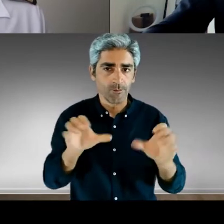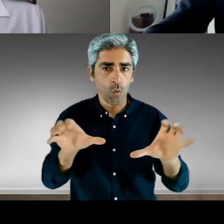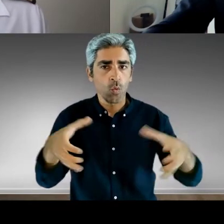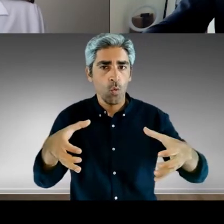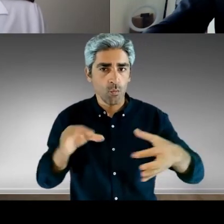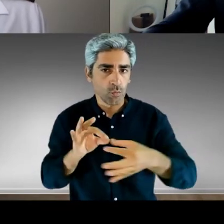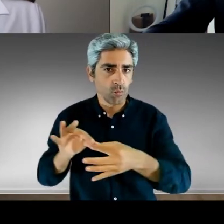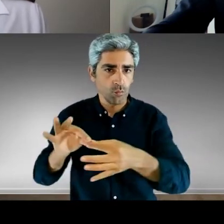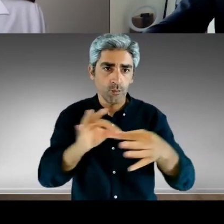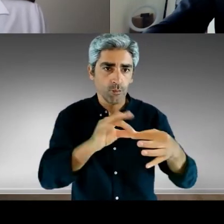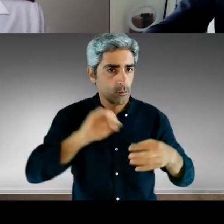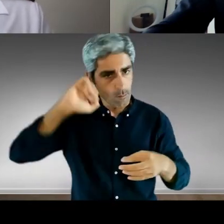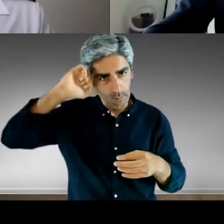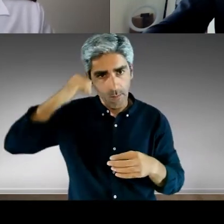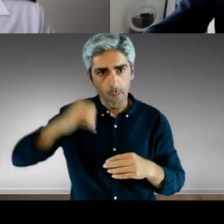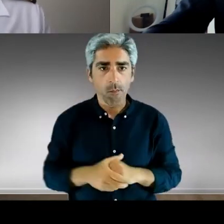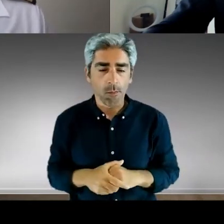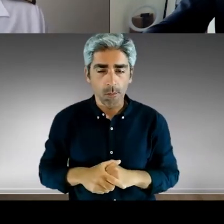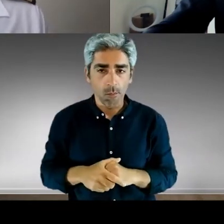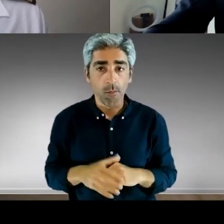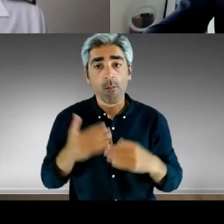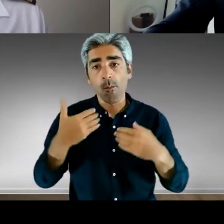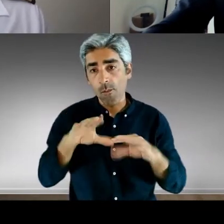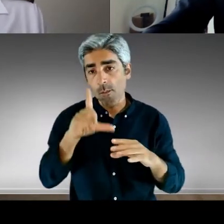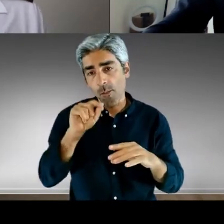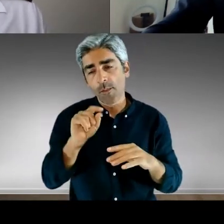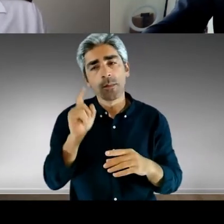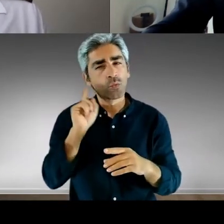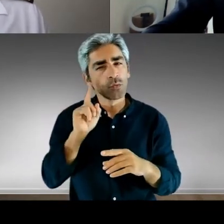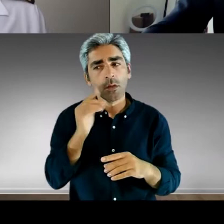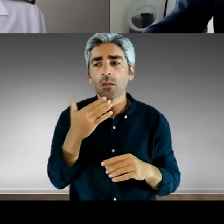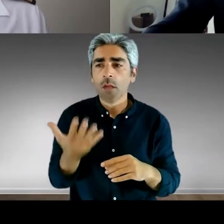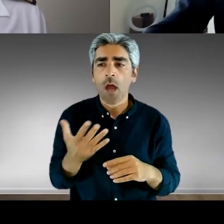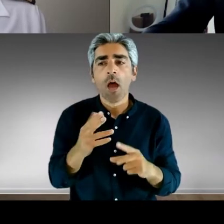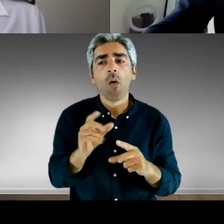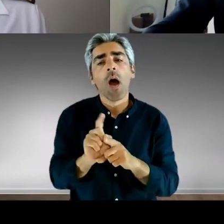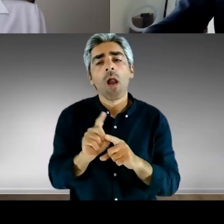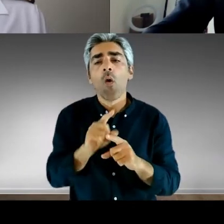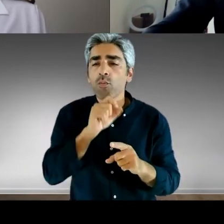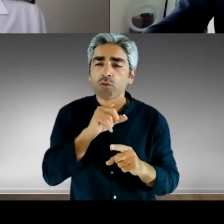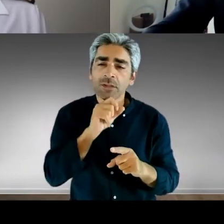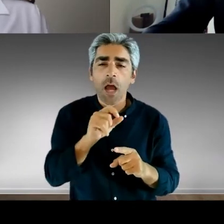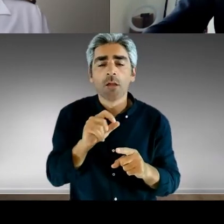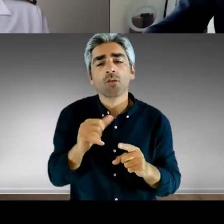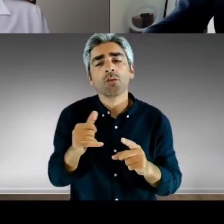coletivo. Mas é importante dar segundas oportunidades. Também,